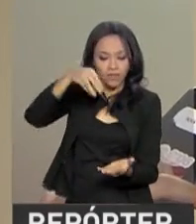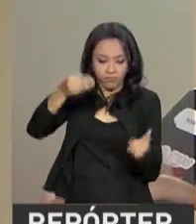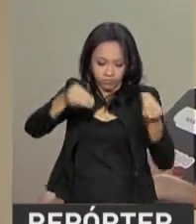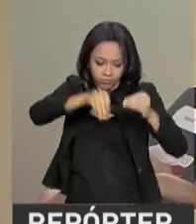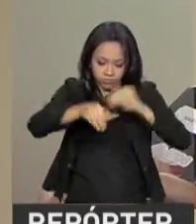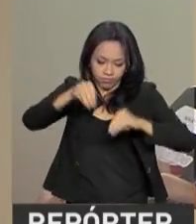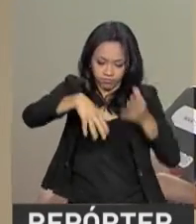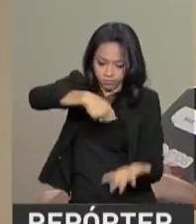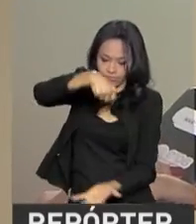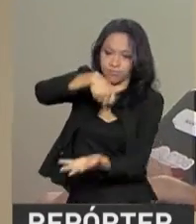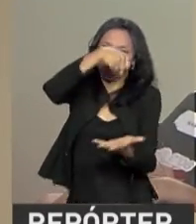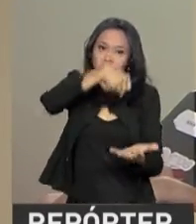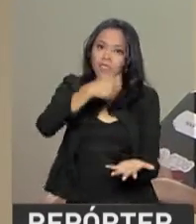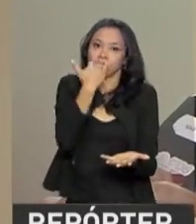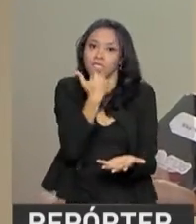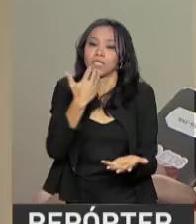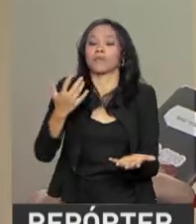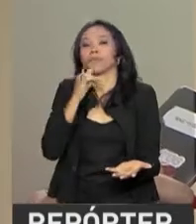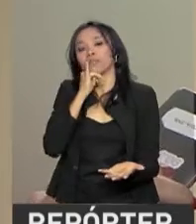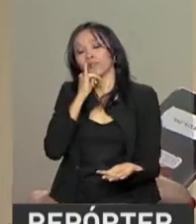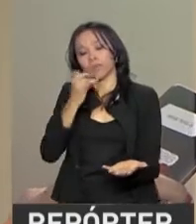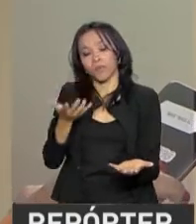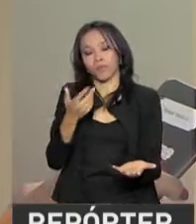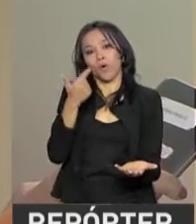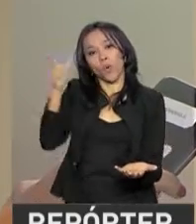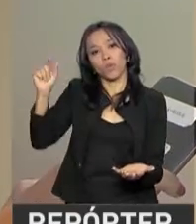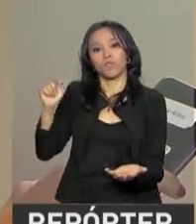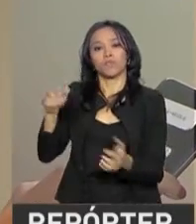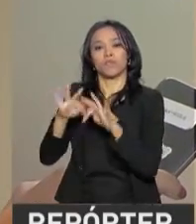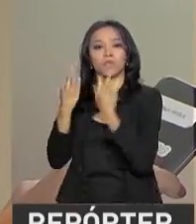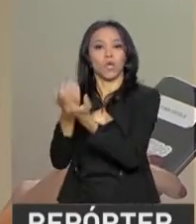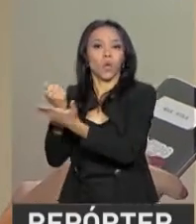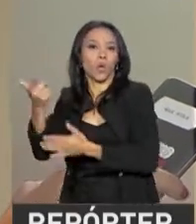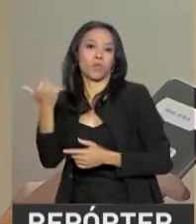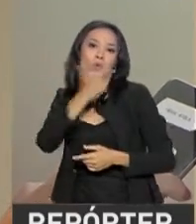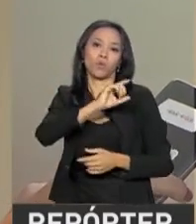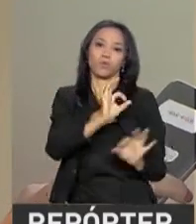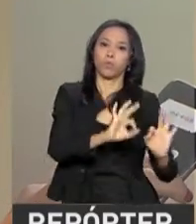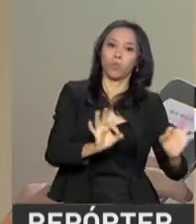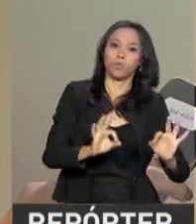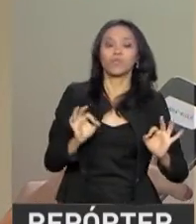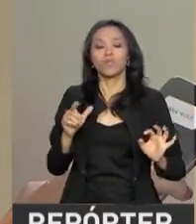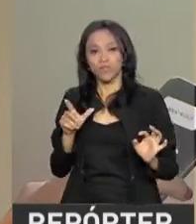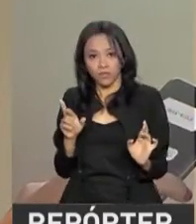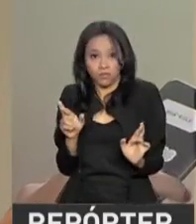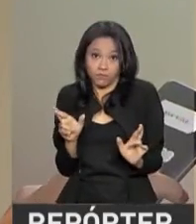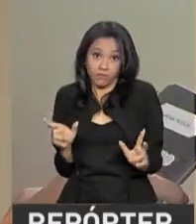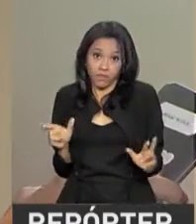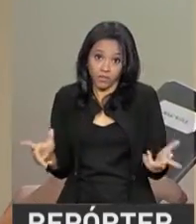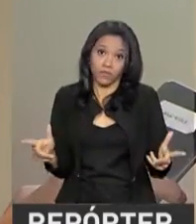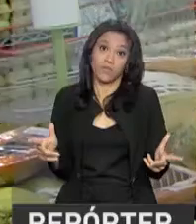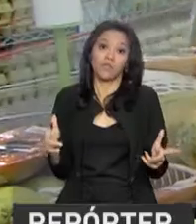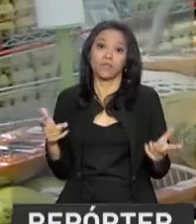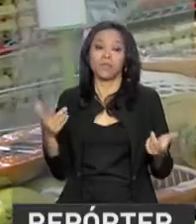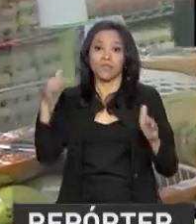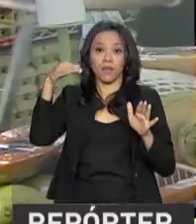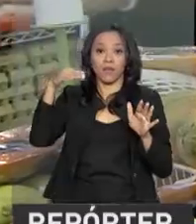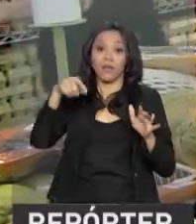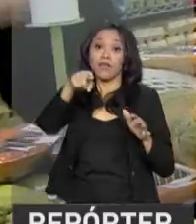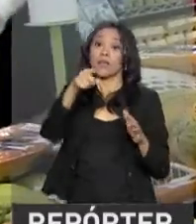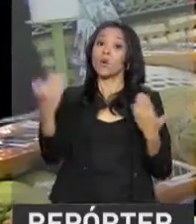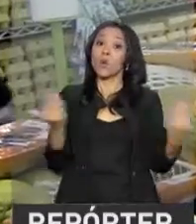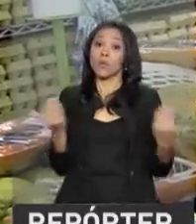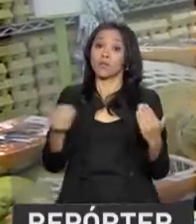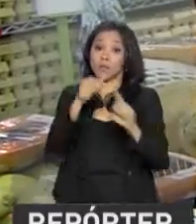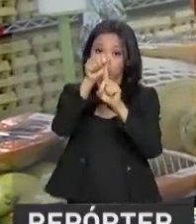inflação. Então, famílias que consomem determinado produto e outras não, então sentem de forma diferenciada esse ritmo da inflação. Em comparação